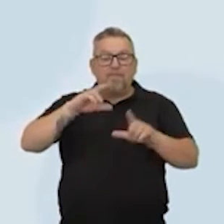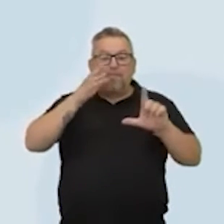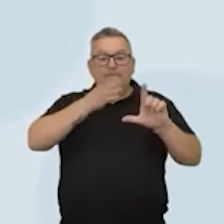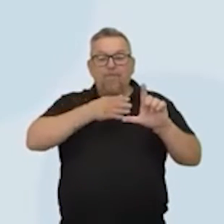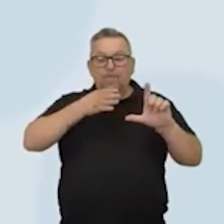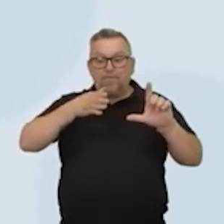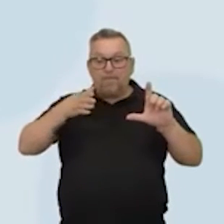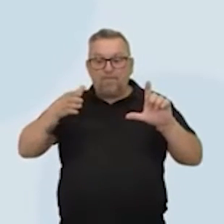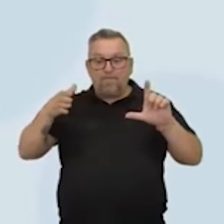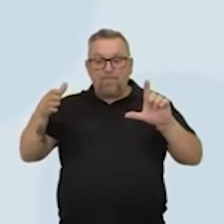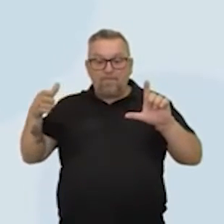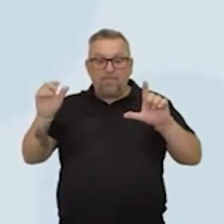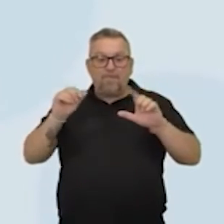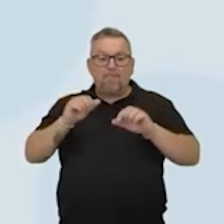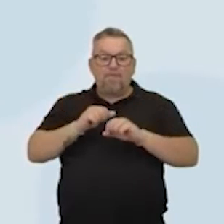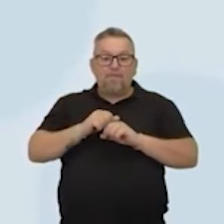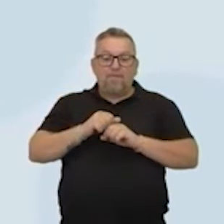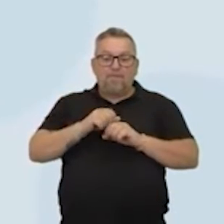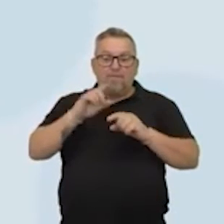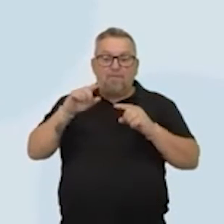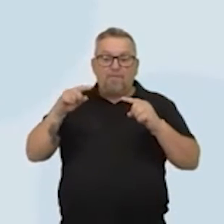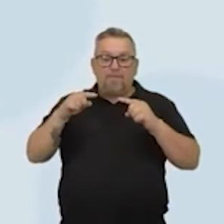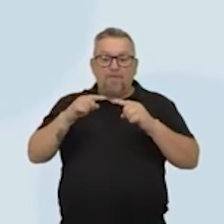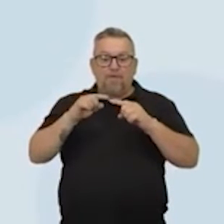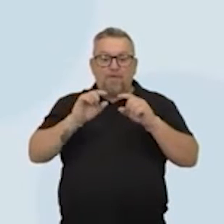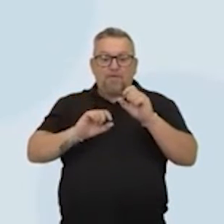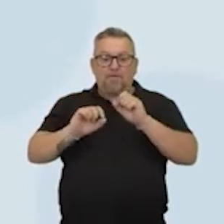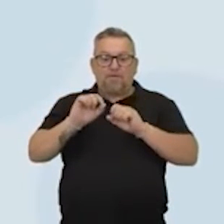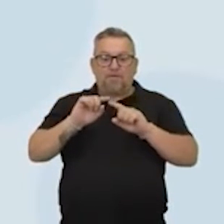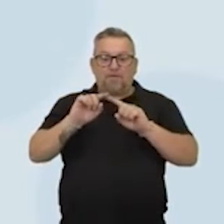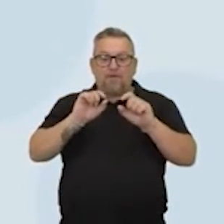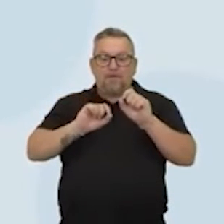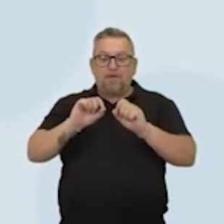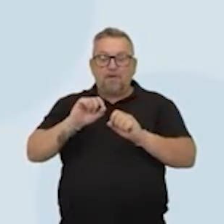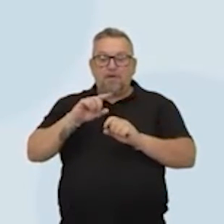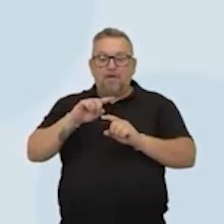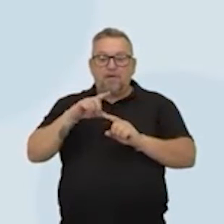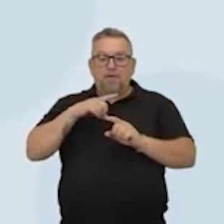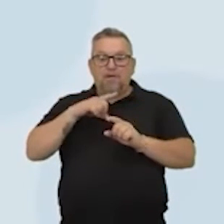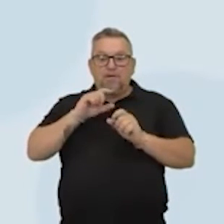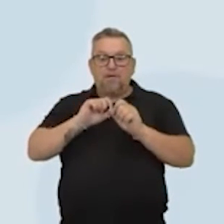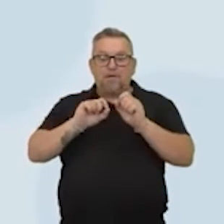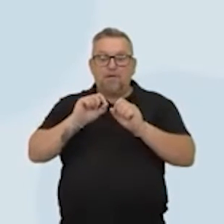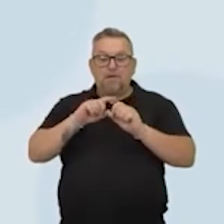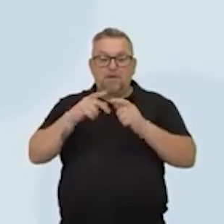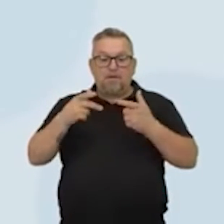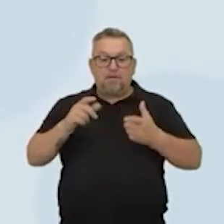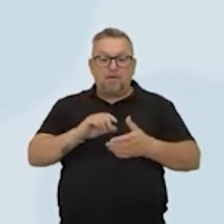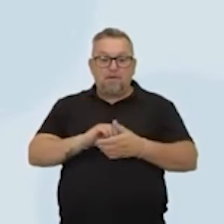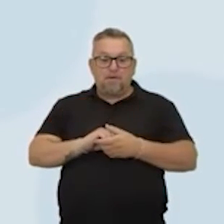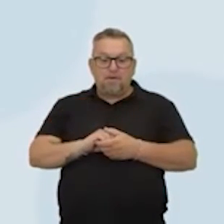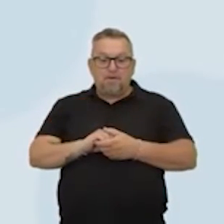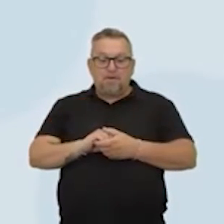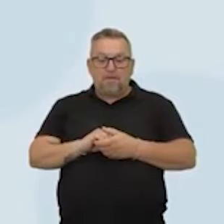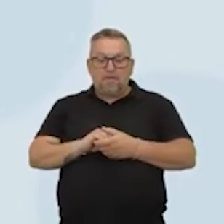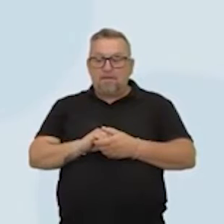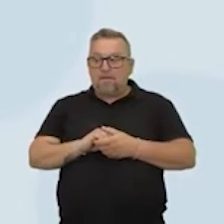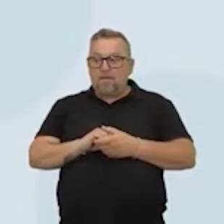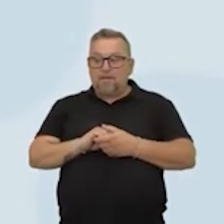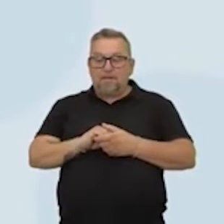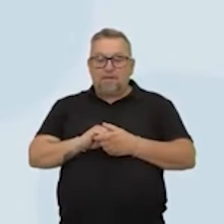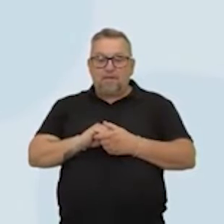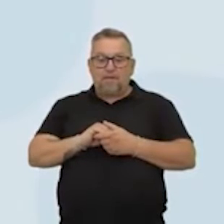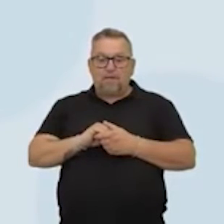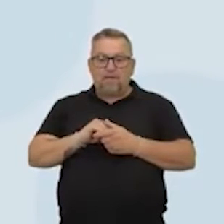temática é conexões e escalas e o objeto de conhecimento, corporações e organismos internacionais e